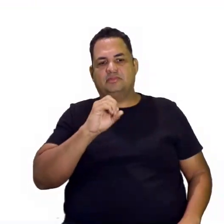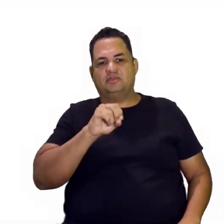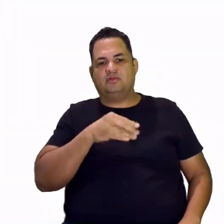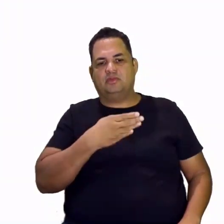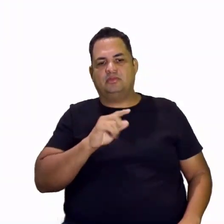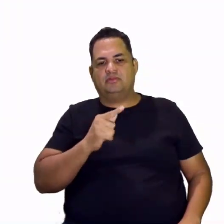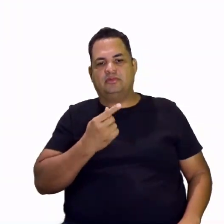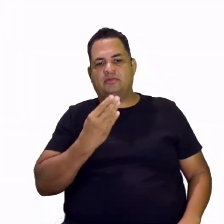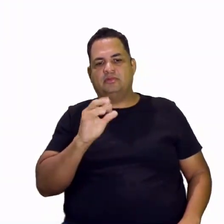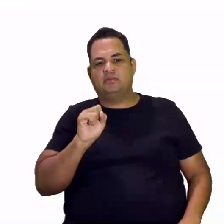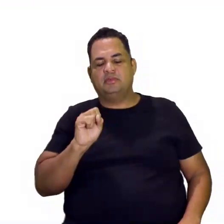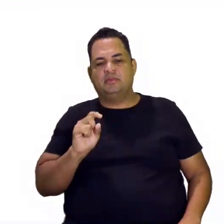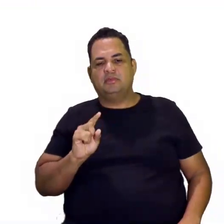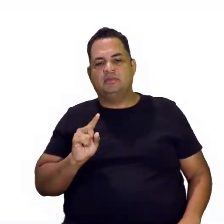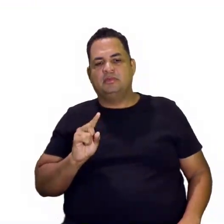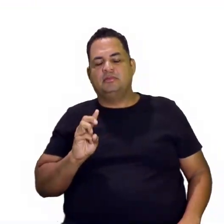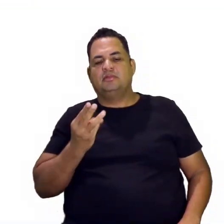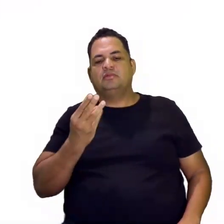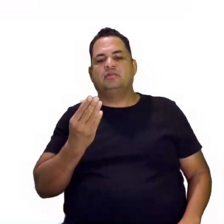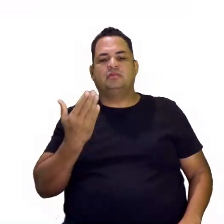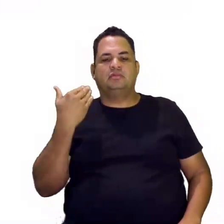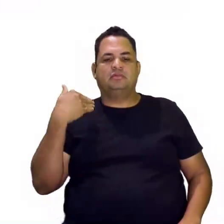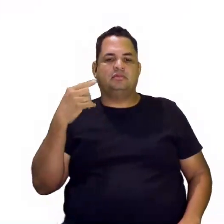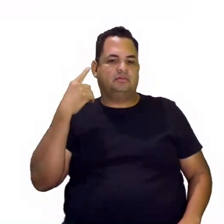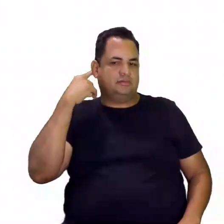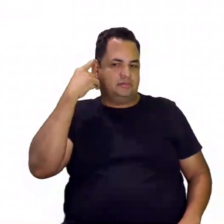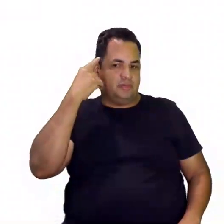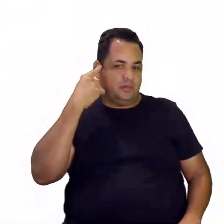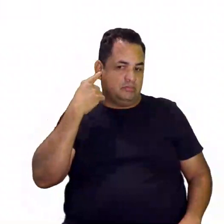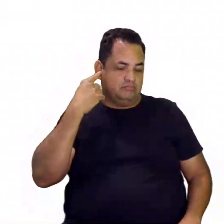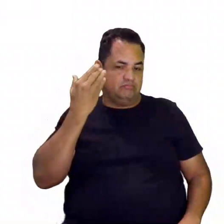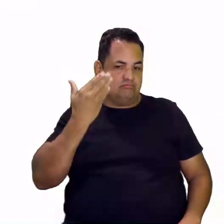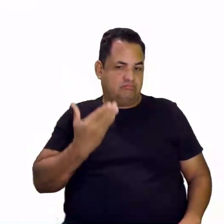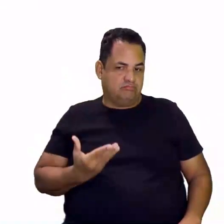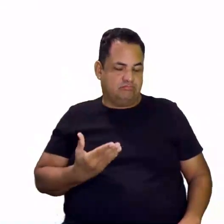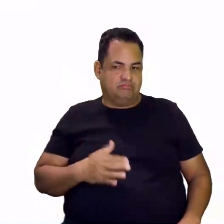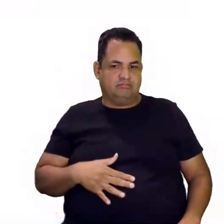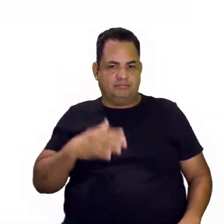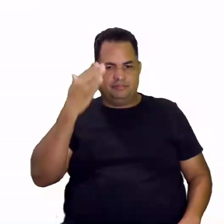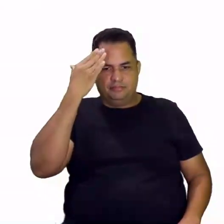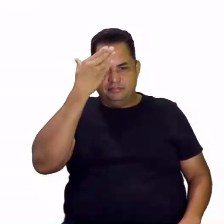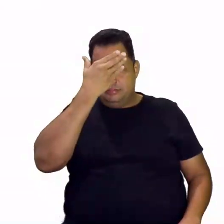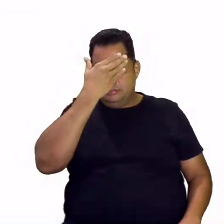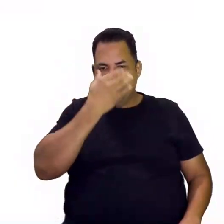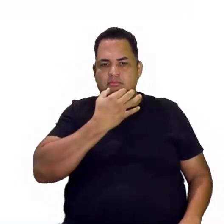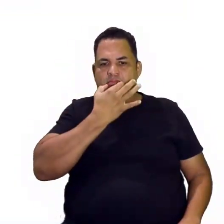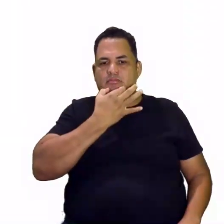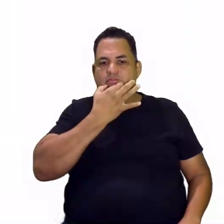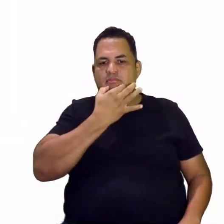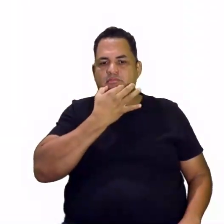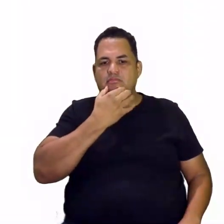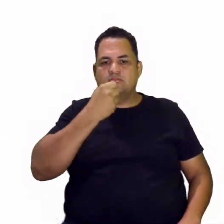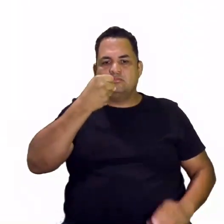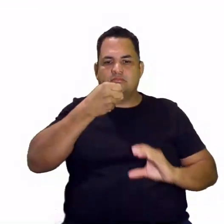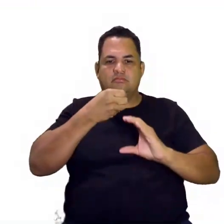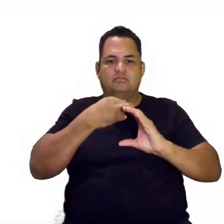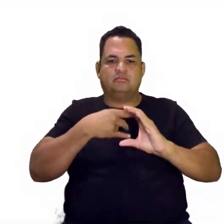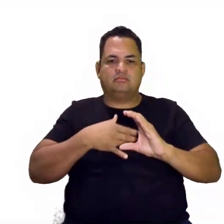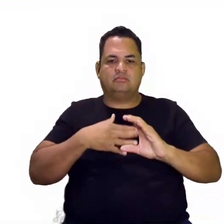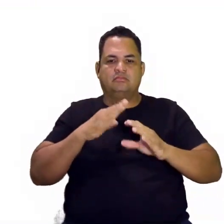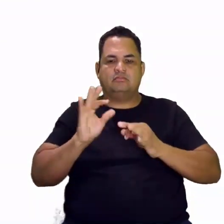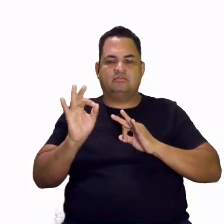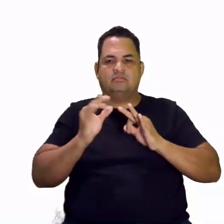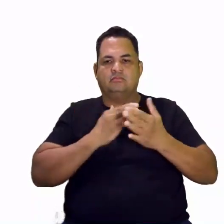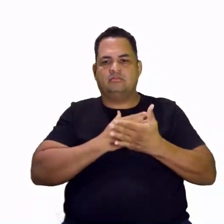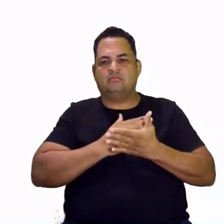1,8 milhões de anos atrás. E aí a orelha, a testa, a mandíbula, todas essas características